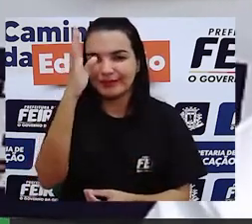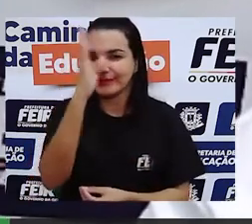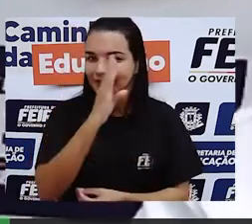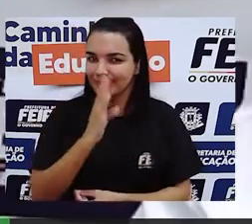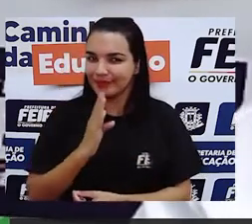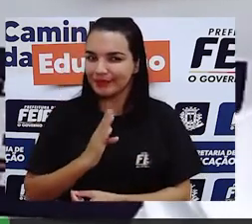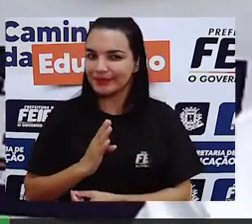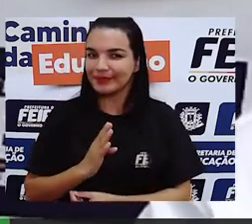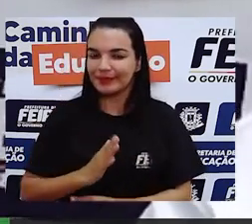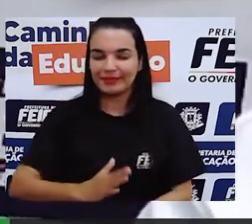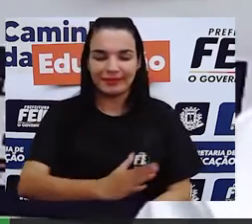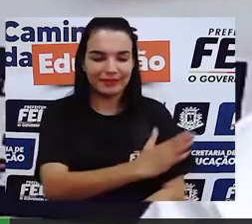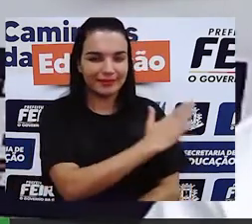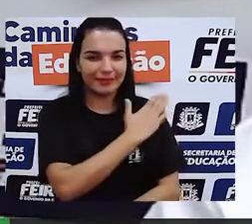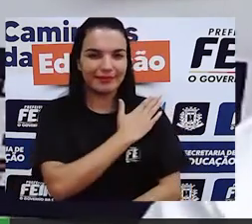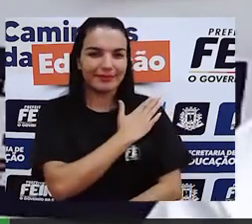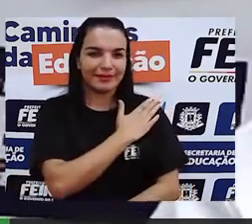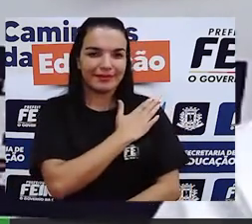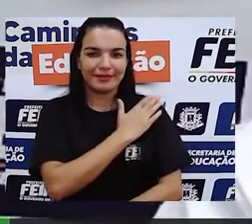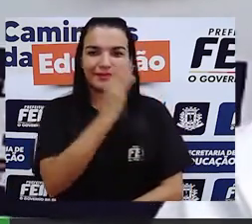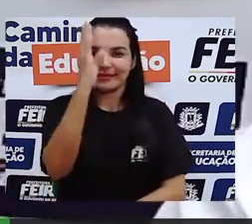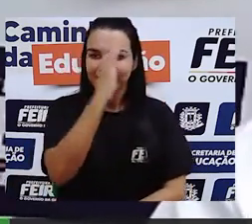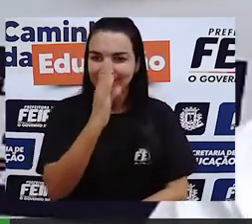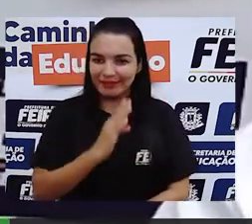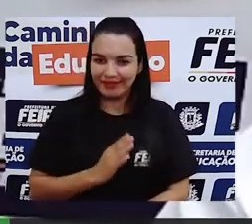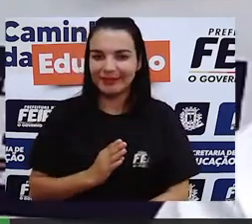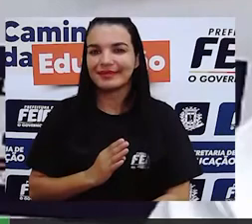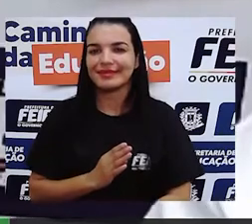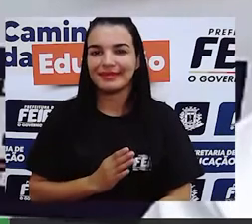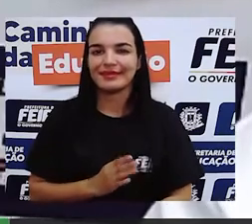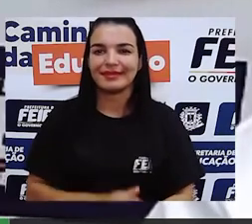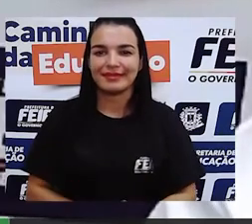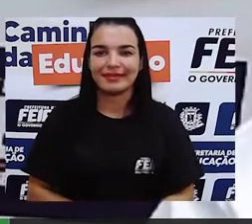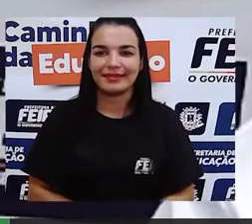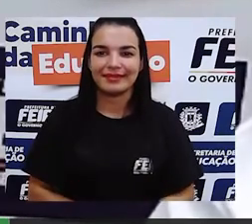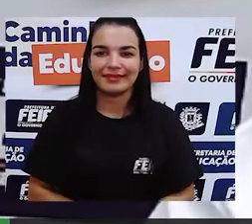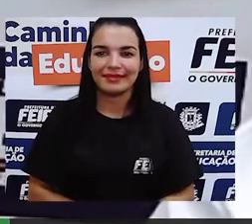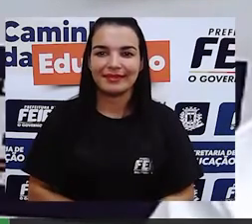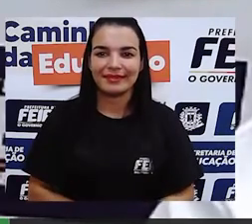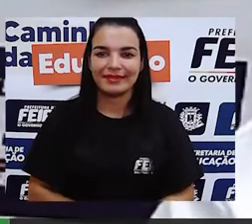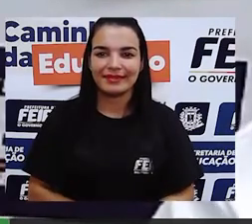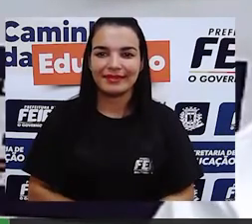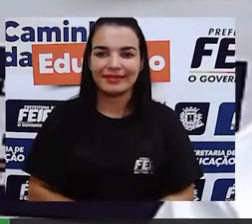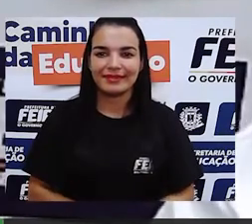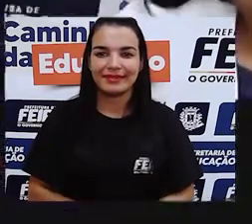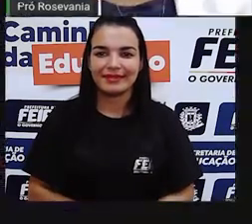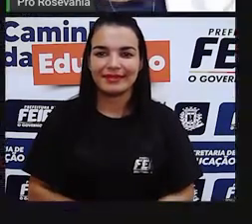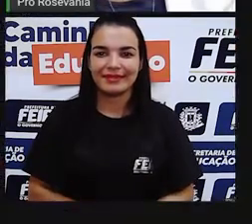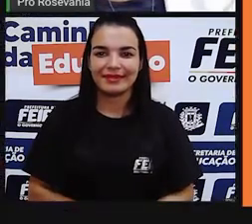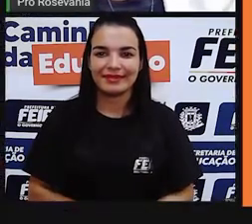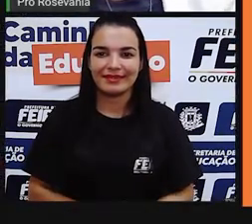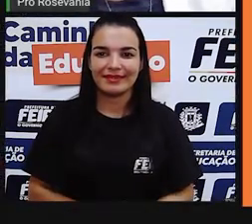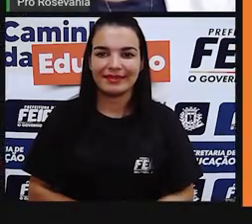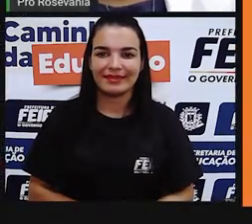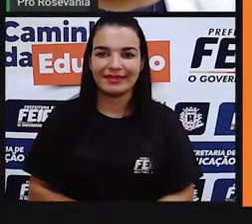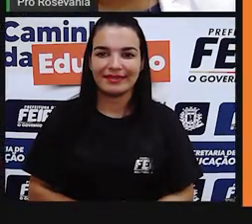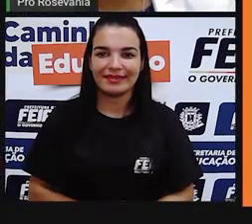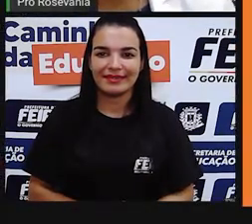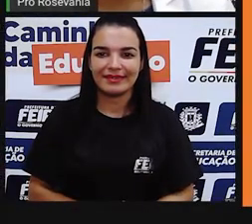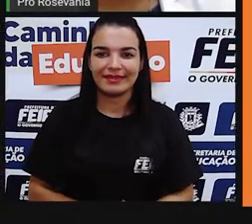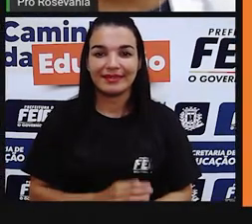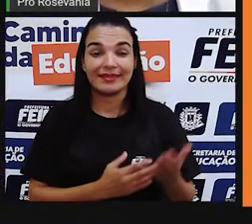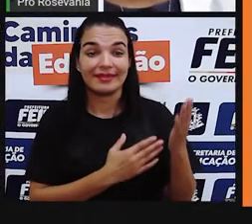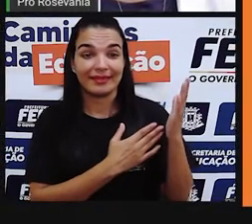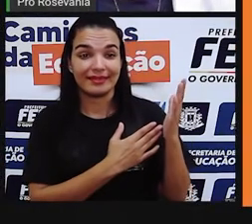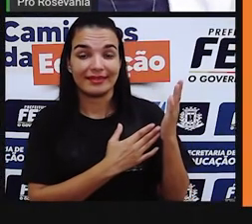depender, né, de que corrente você estude esse assunto. Vamos lá, de nossa bibliografia.